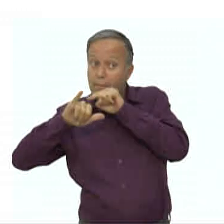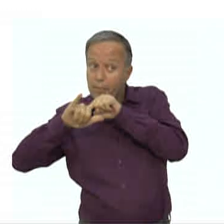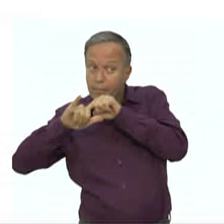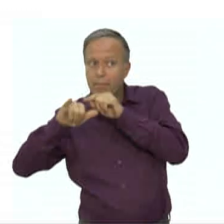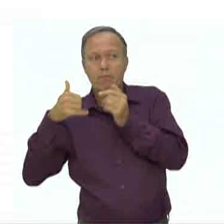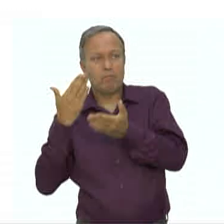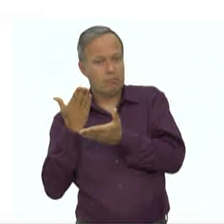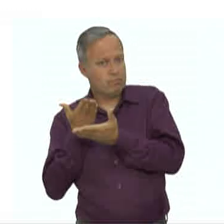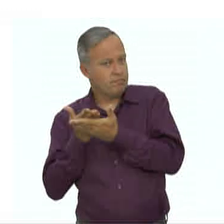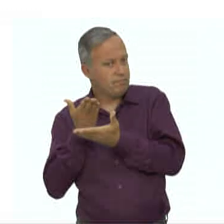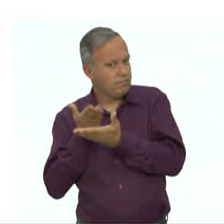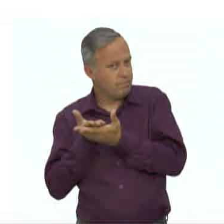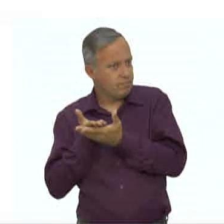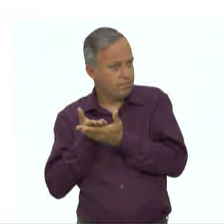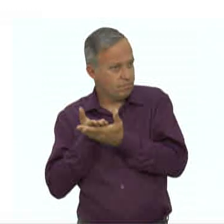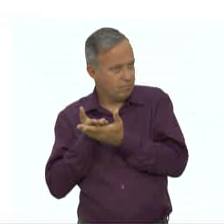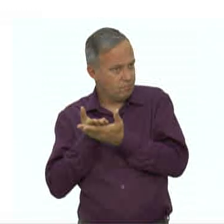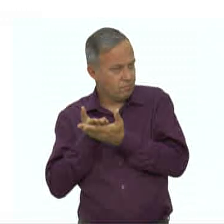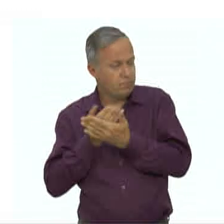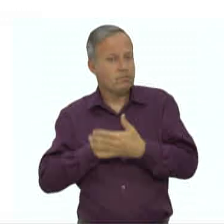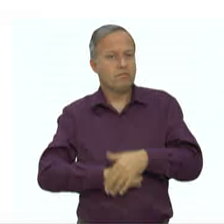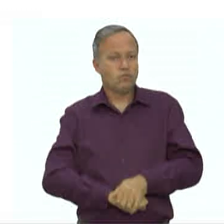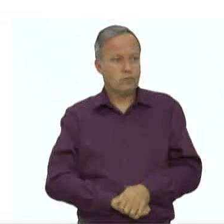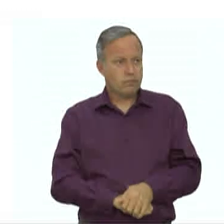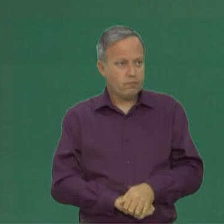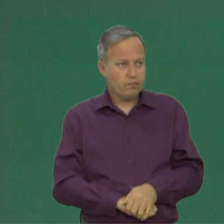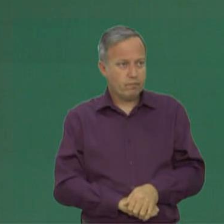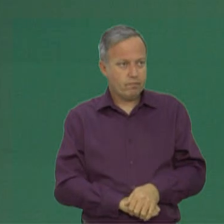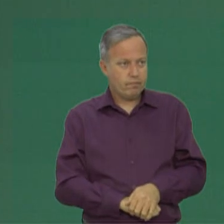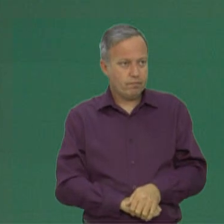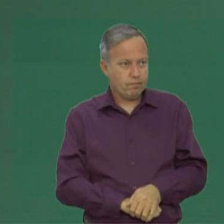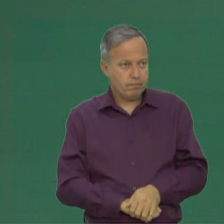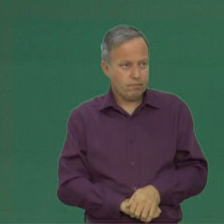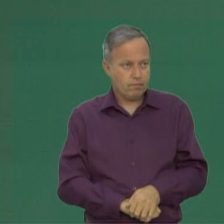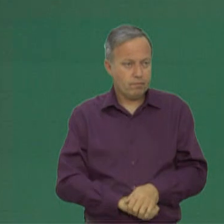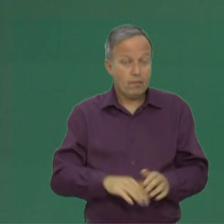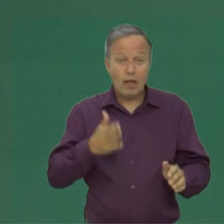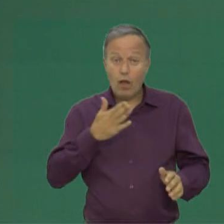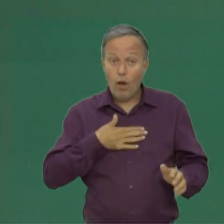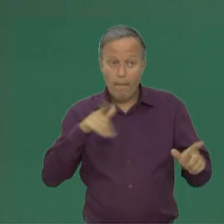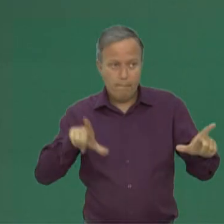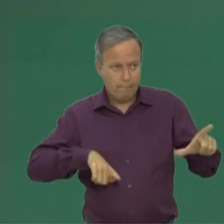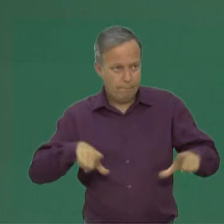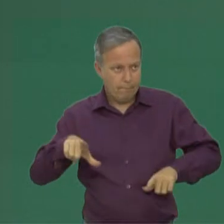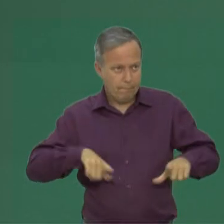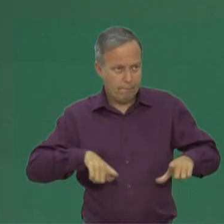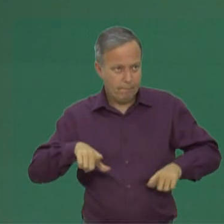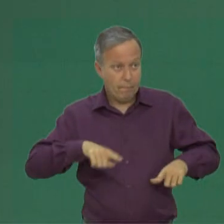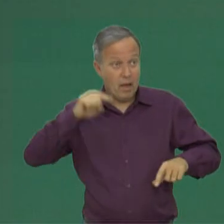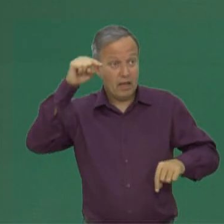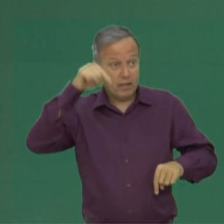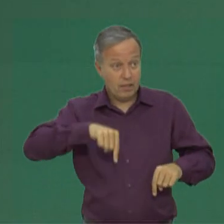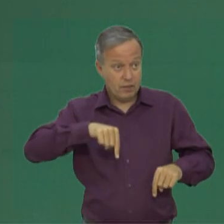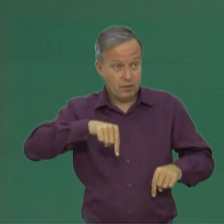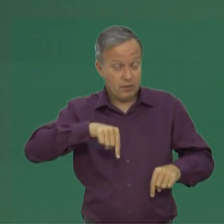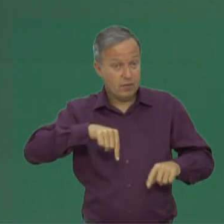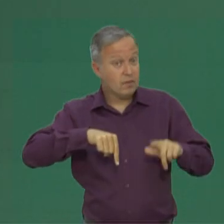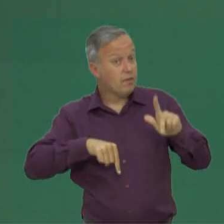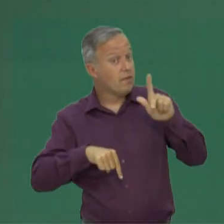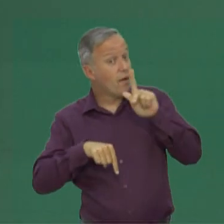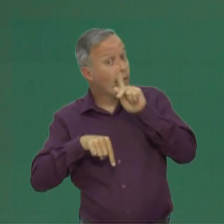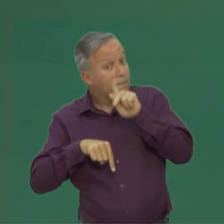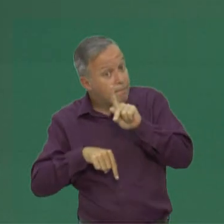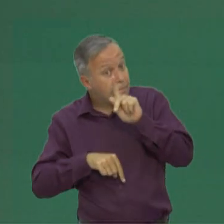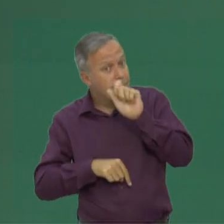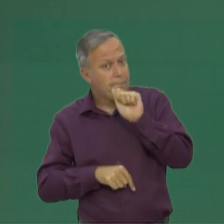Ele trabalha e estuda. Mis primos están aquí, pero